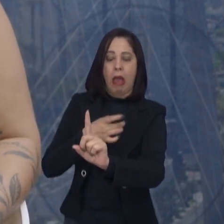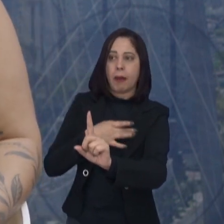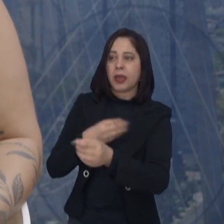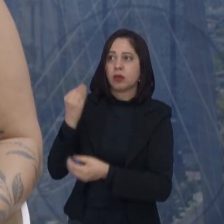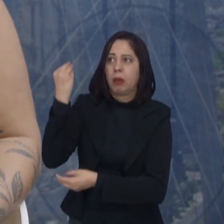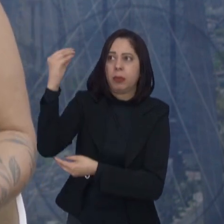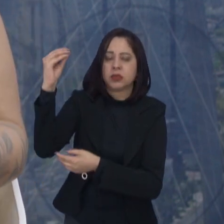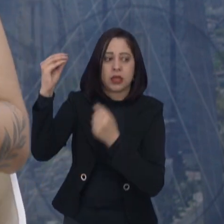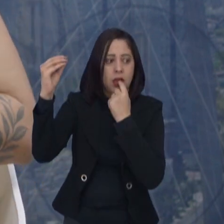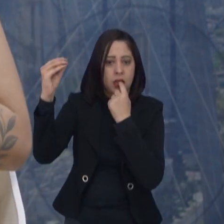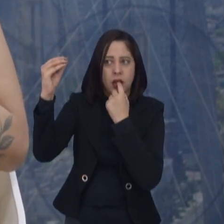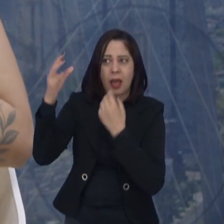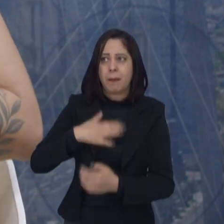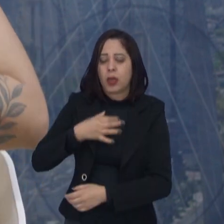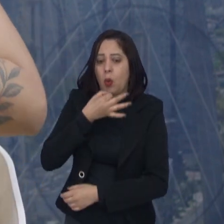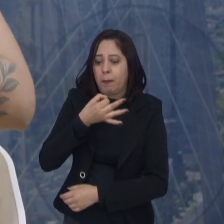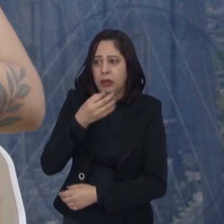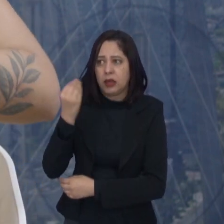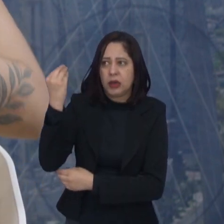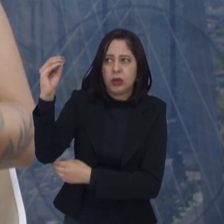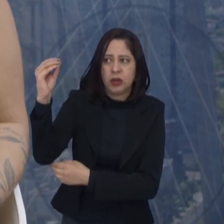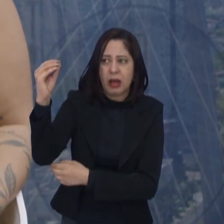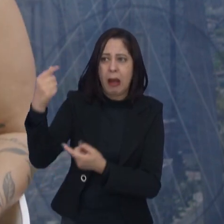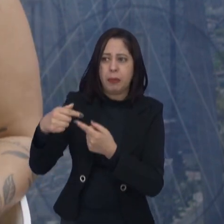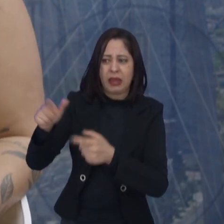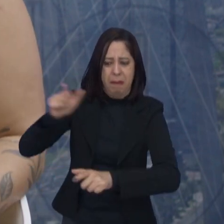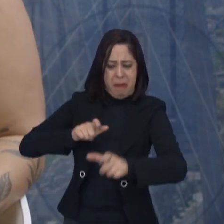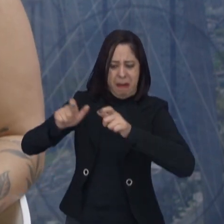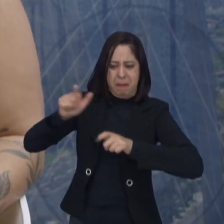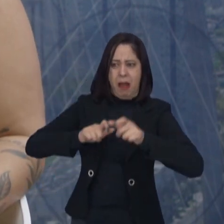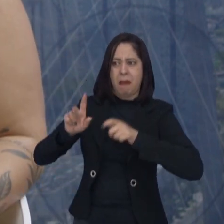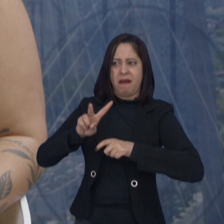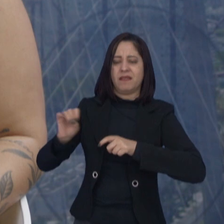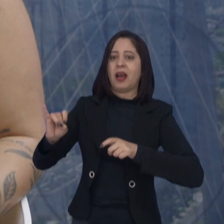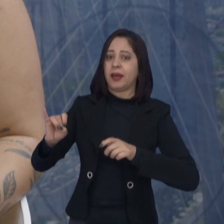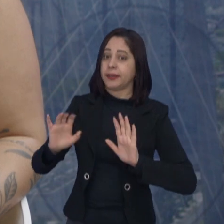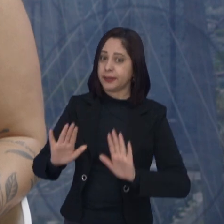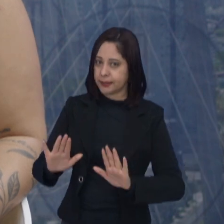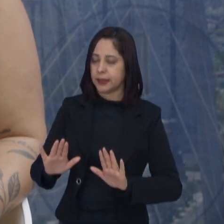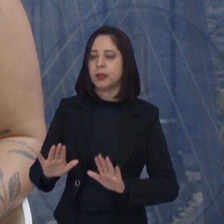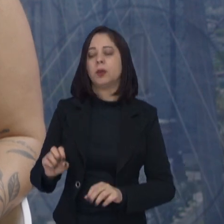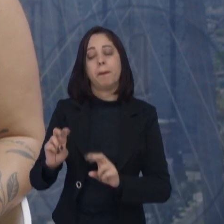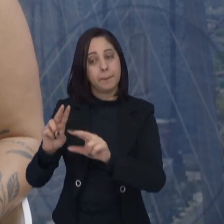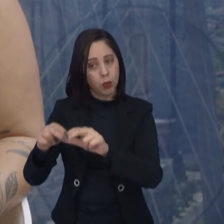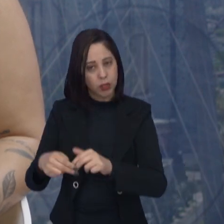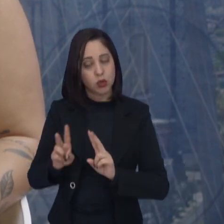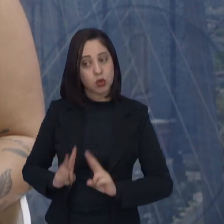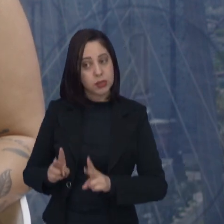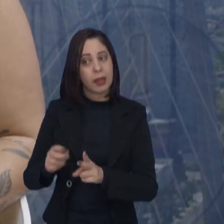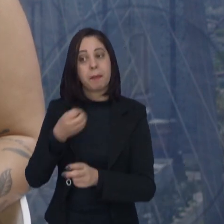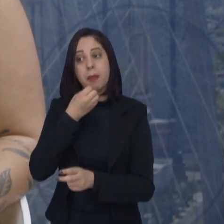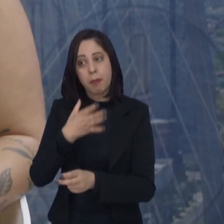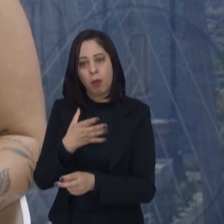você vai postar, e se você der a sua opinião, a pessoa já começa a te xingar ali. Então, hoje eu acho que o contrato, essa parte jurídica e